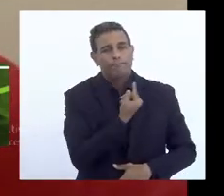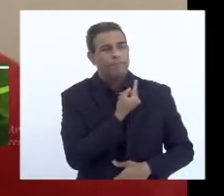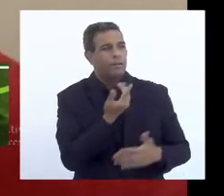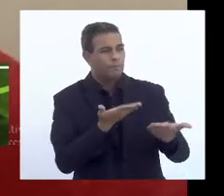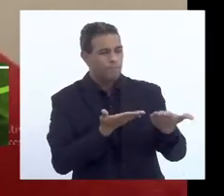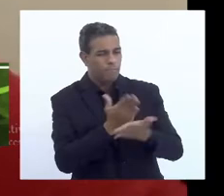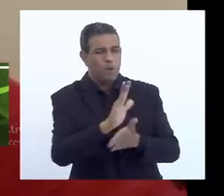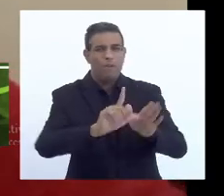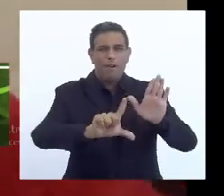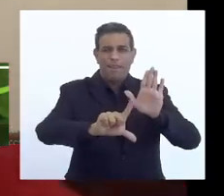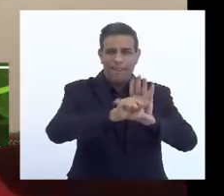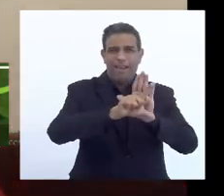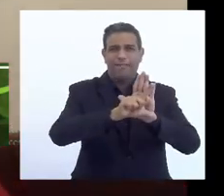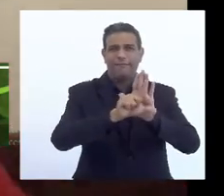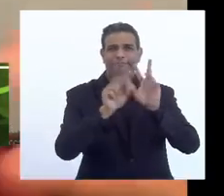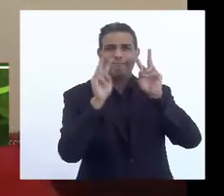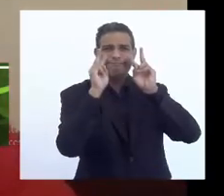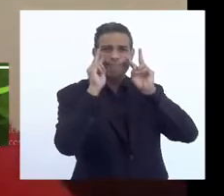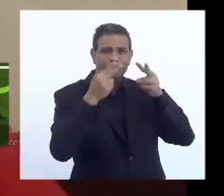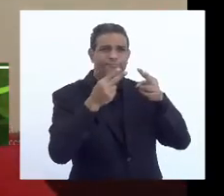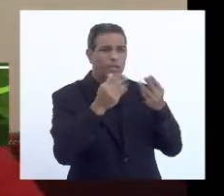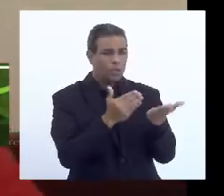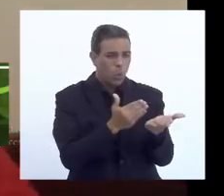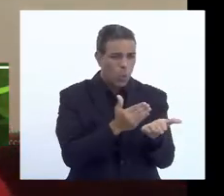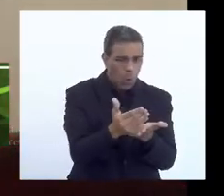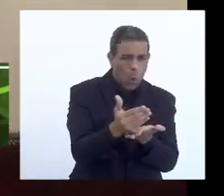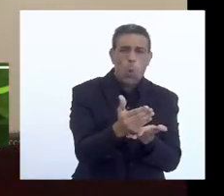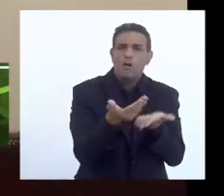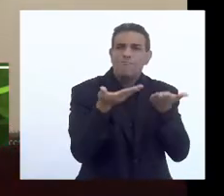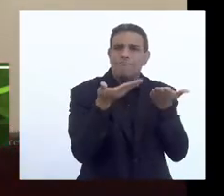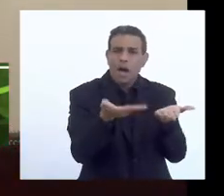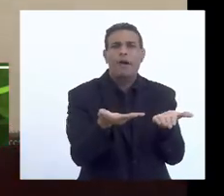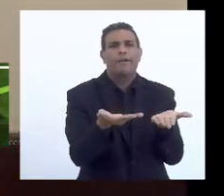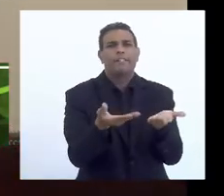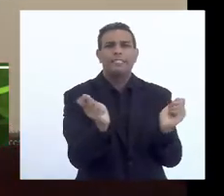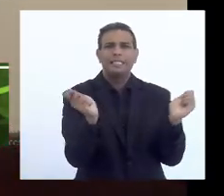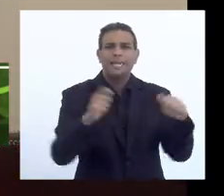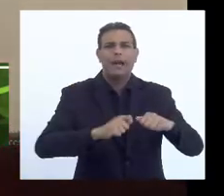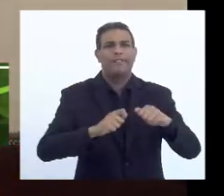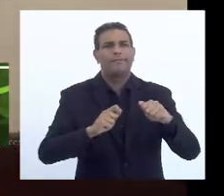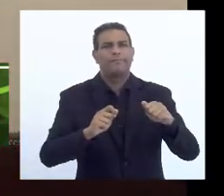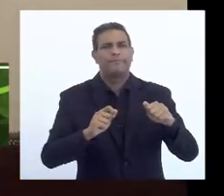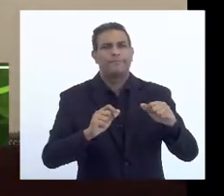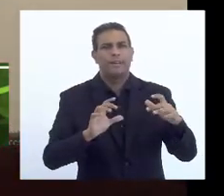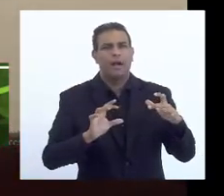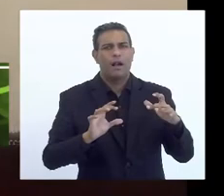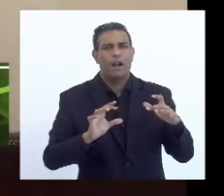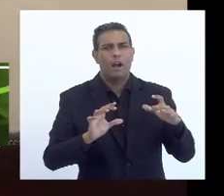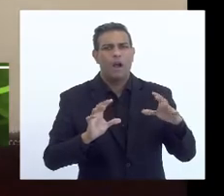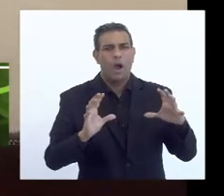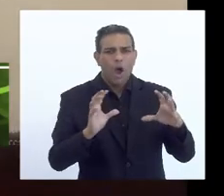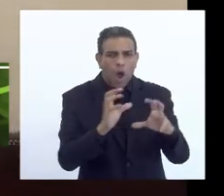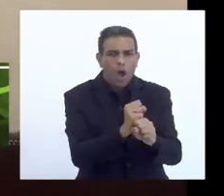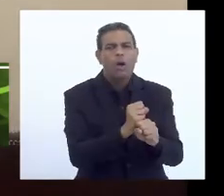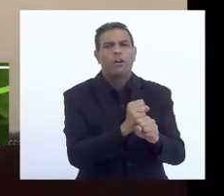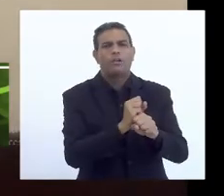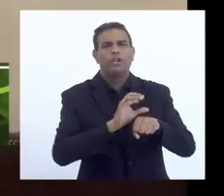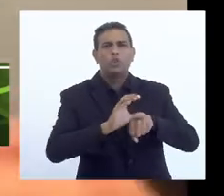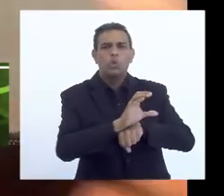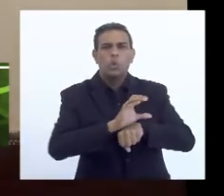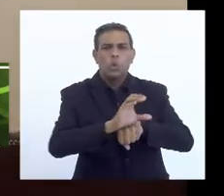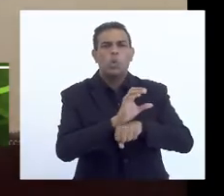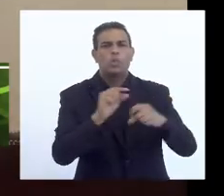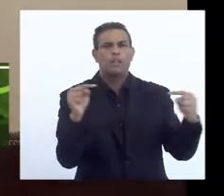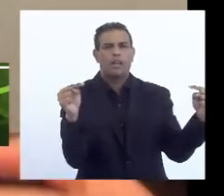aprovado essa lei. É uma lei, inclusive, que inicia um conjunto de legislações em torno